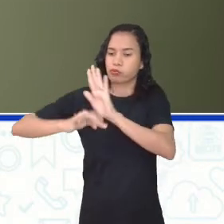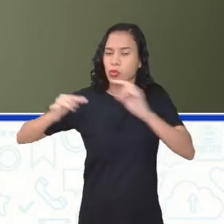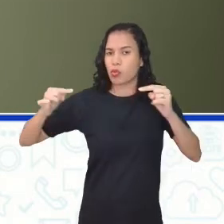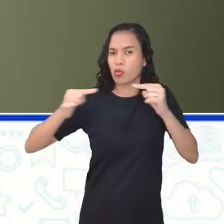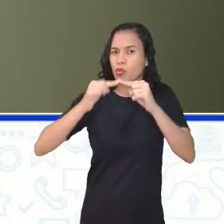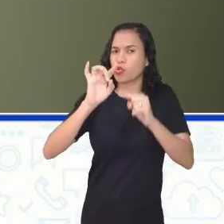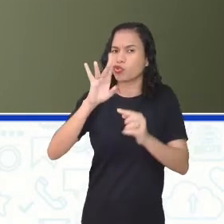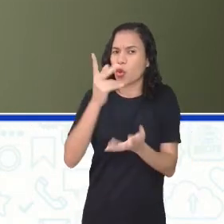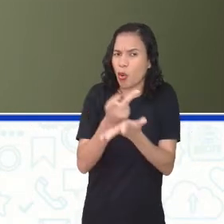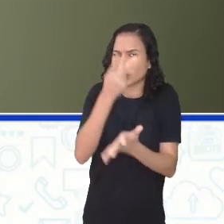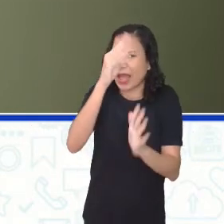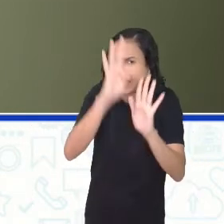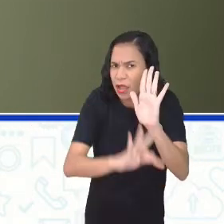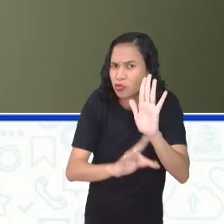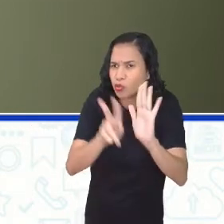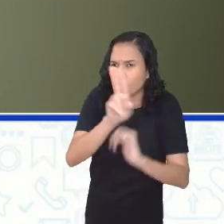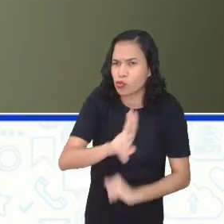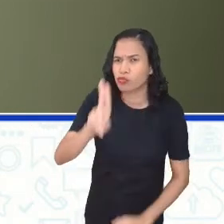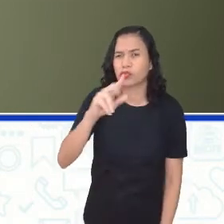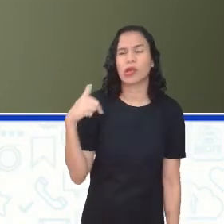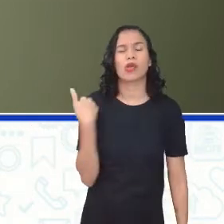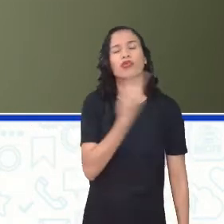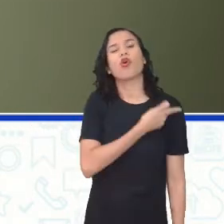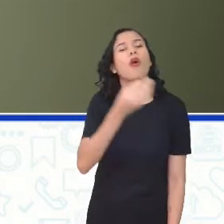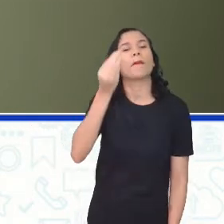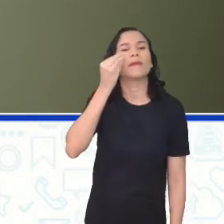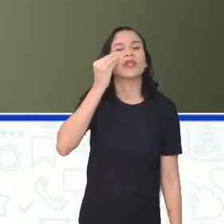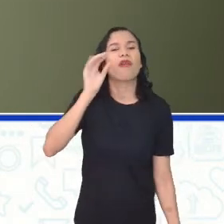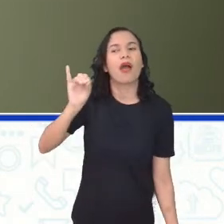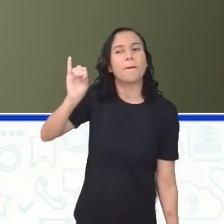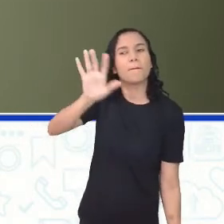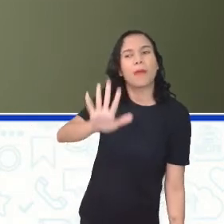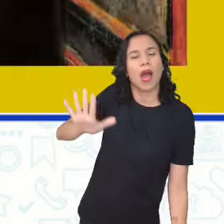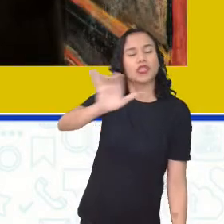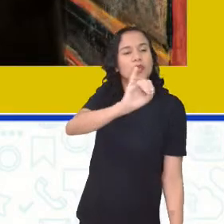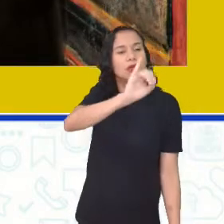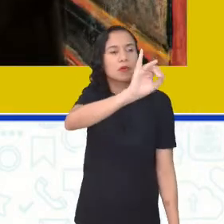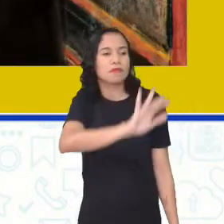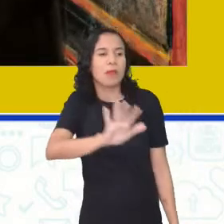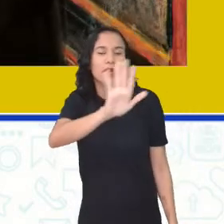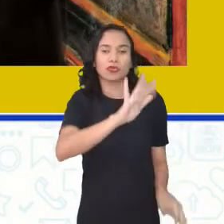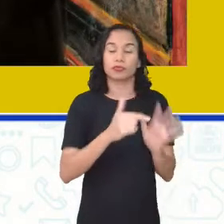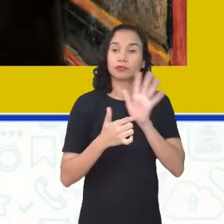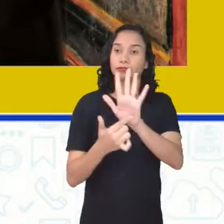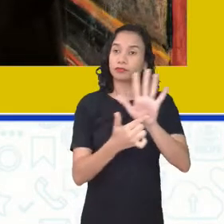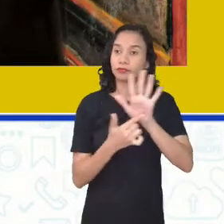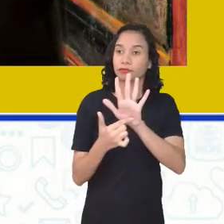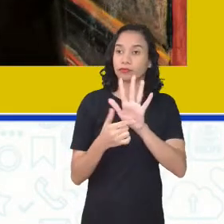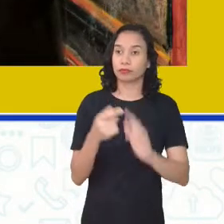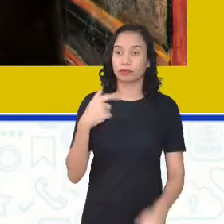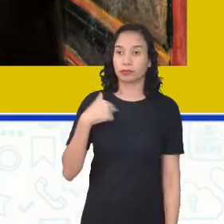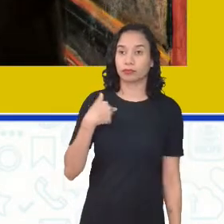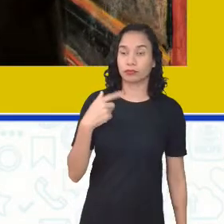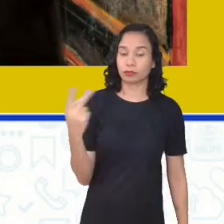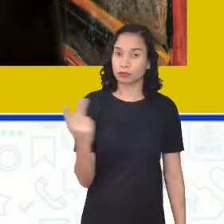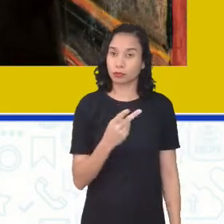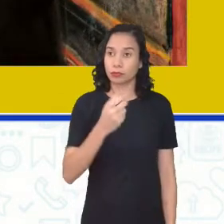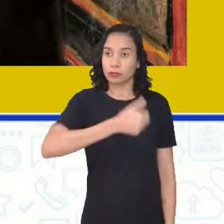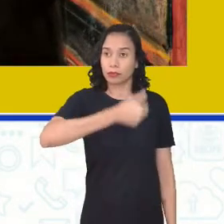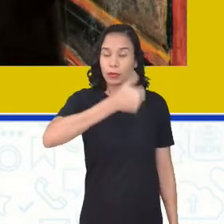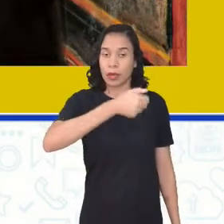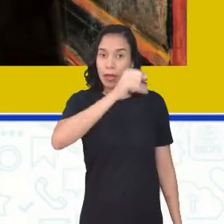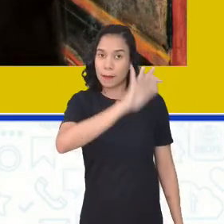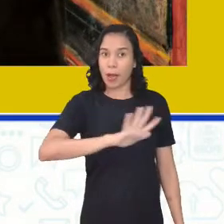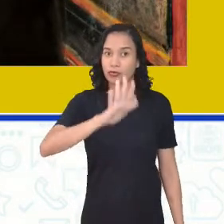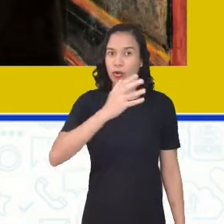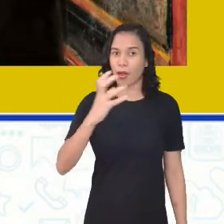em textos? Vamos observar duas imagens. Eu trouxe duas imagens aqui, ó. A primeira imagem é um cachorrinho